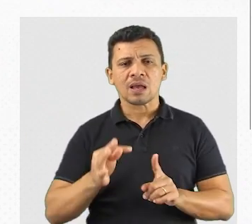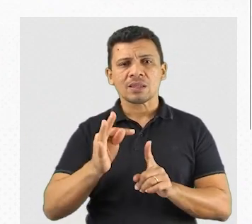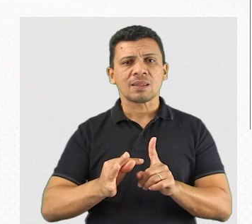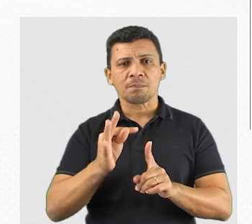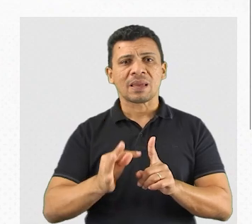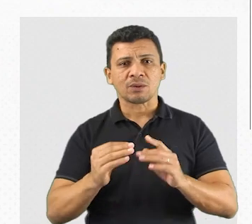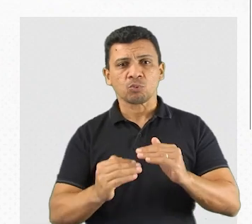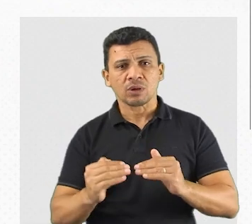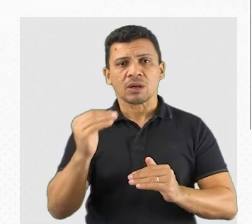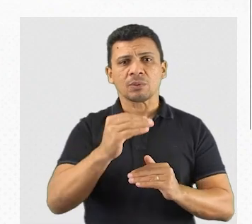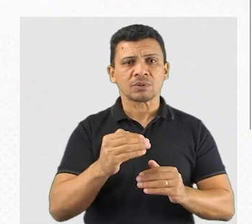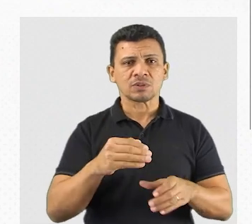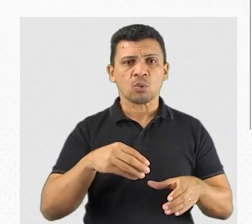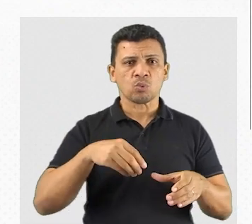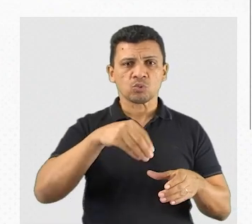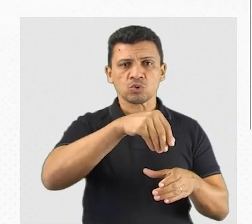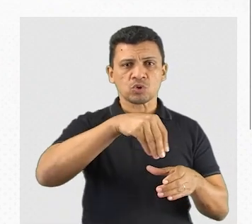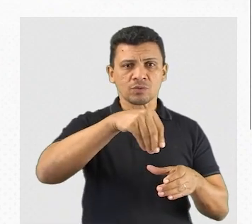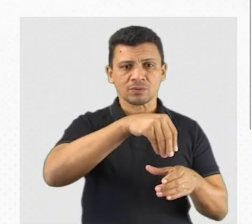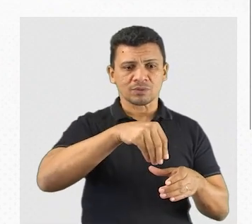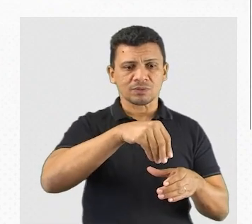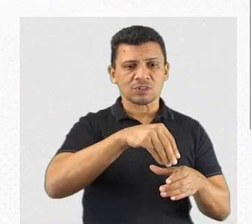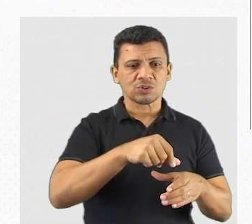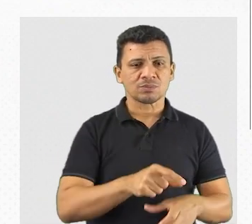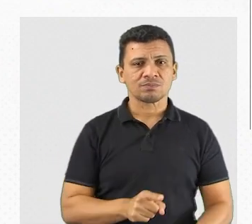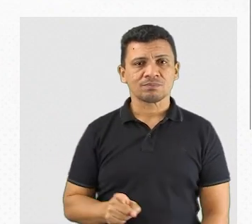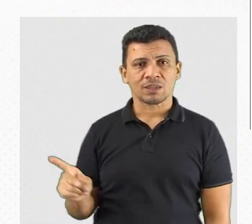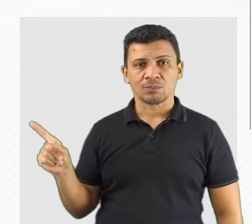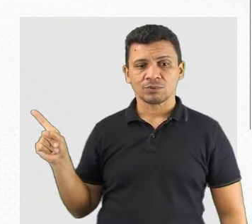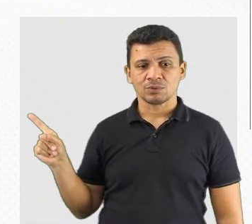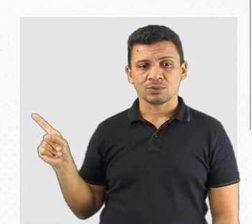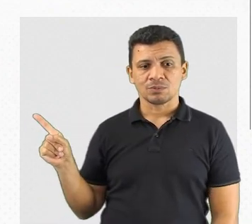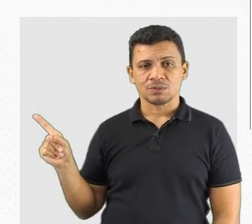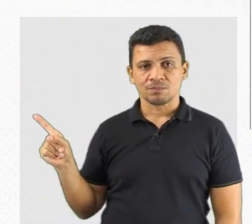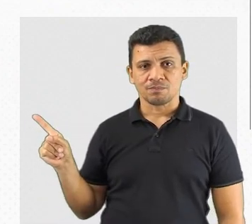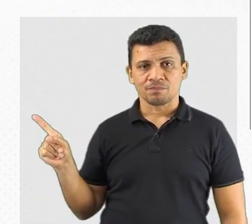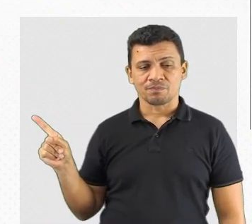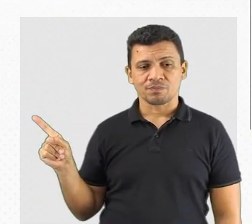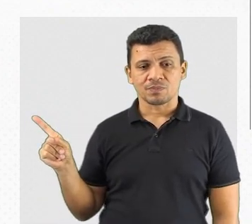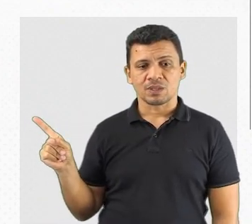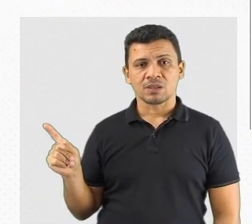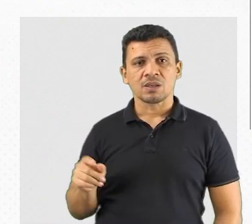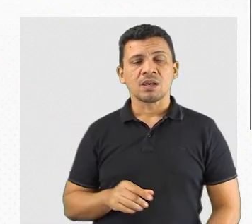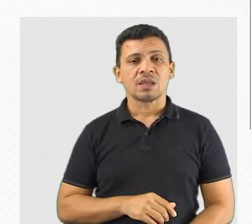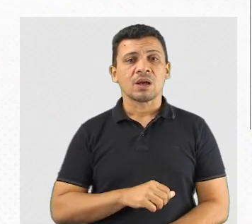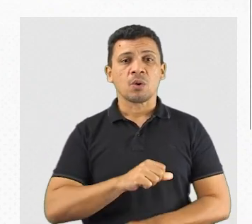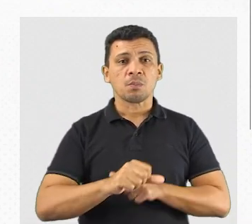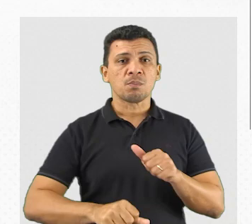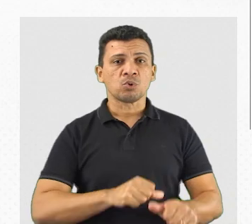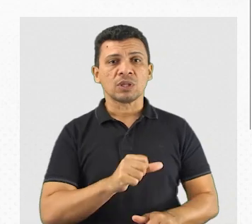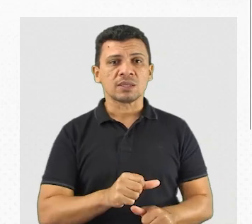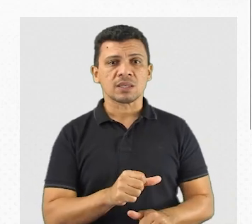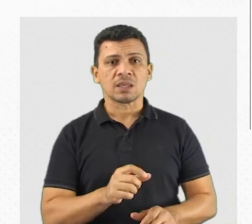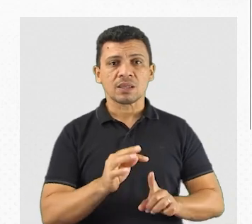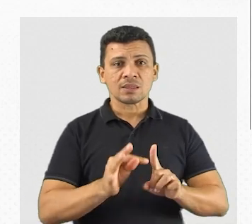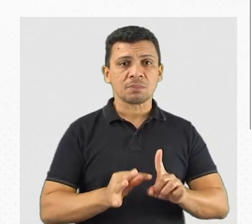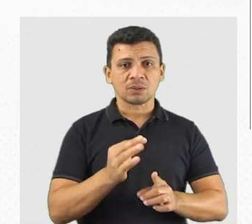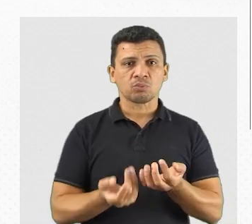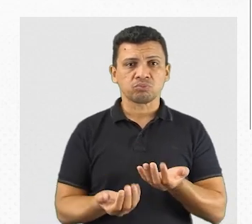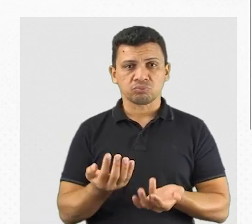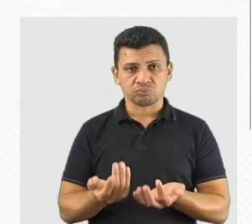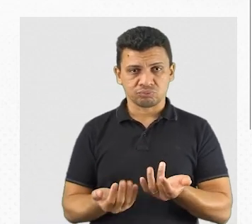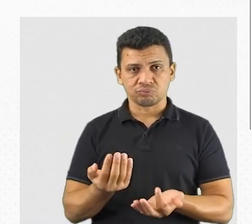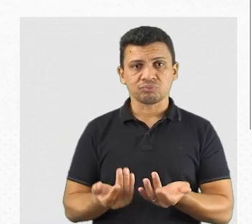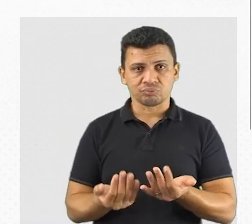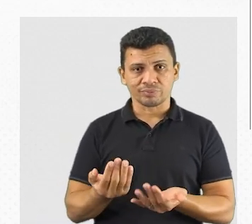ebulição do solvente? Ebulioscopia. Não esquece, o solvente puro tem uma temperatura de ebulição, jogou o soluto não